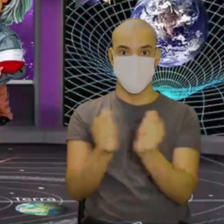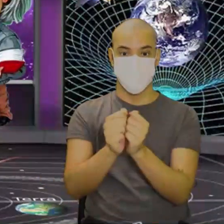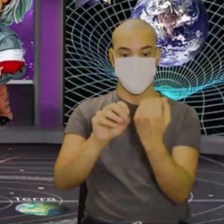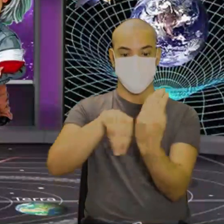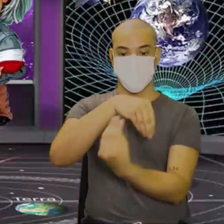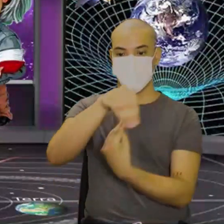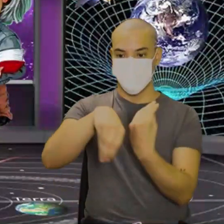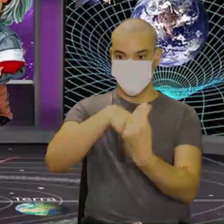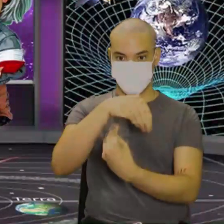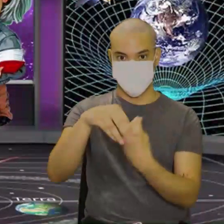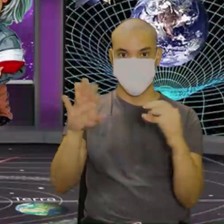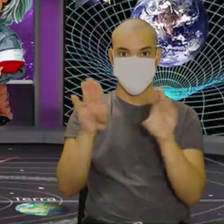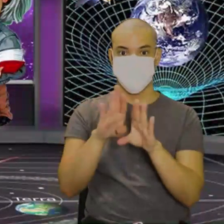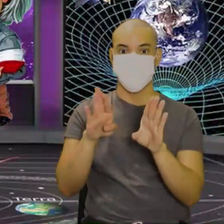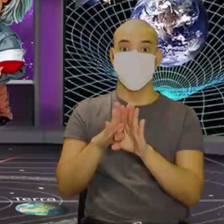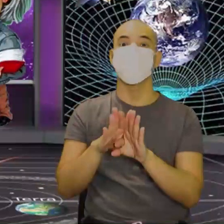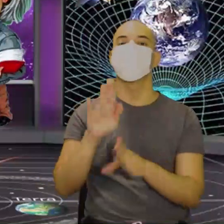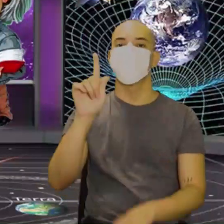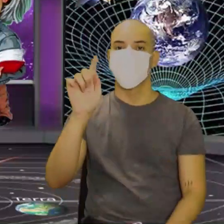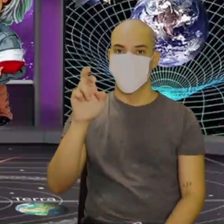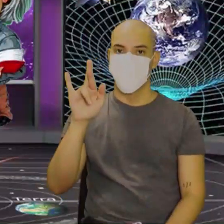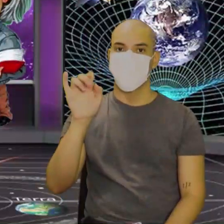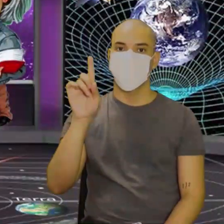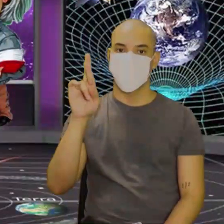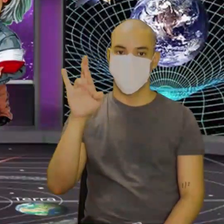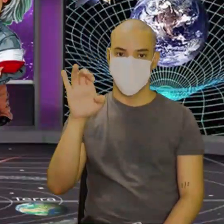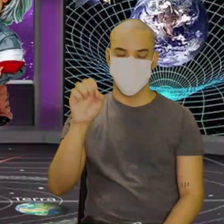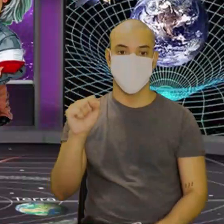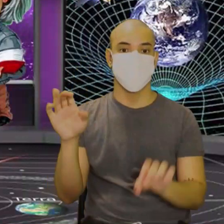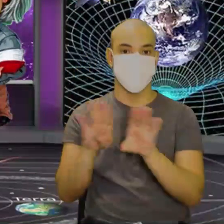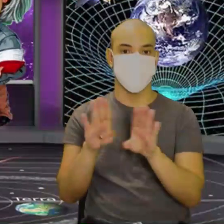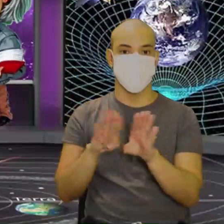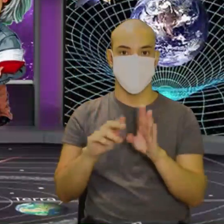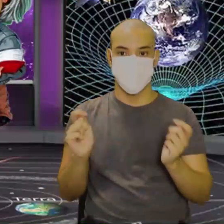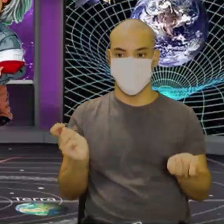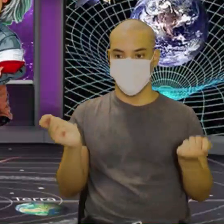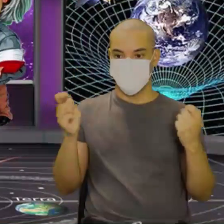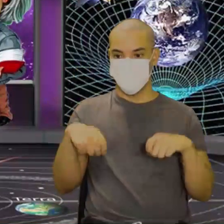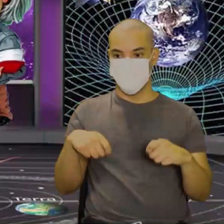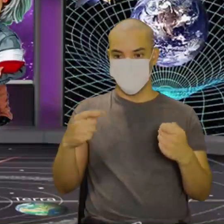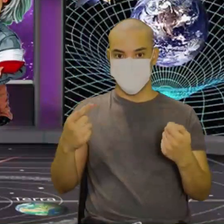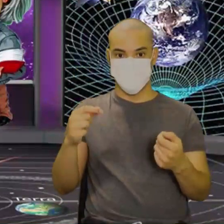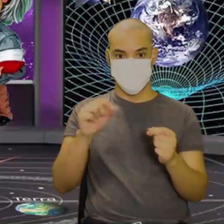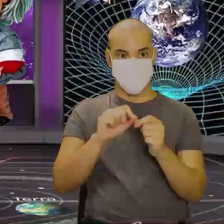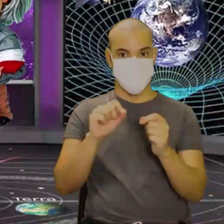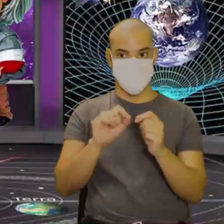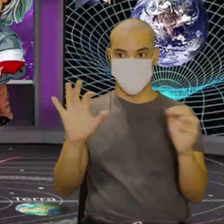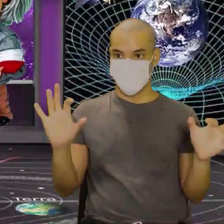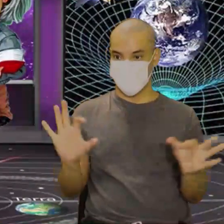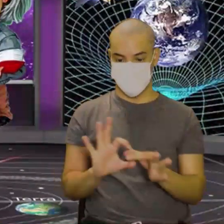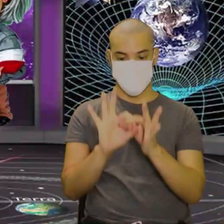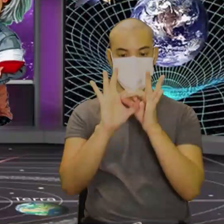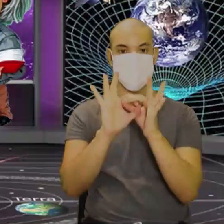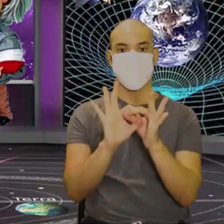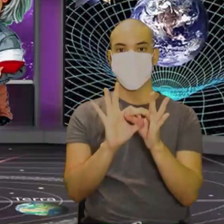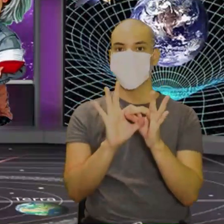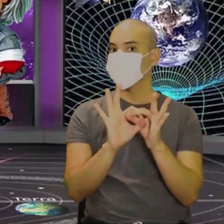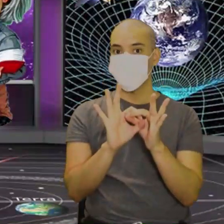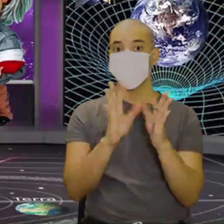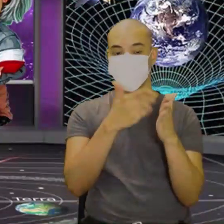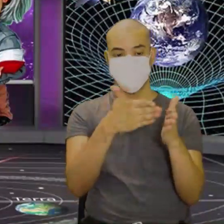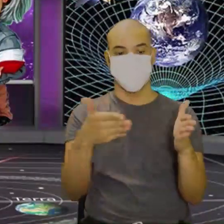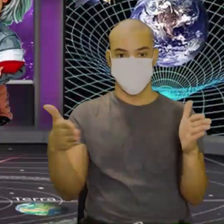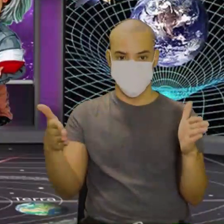mista, certo? Os geradores nós também podemos associar. Então nós podemos associar geradores em